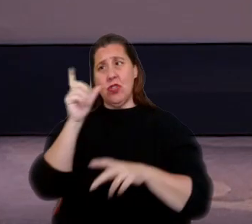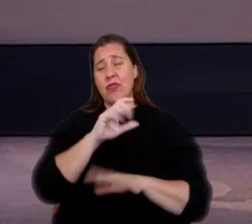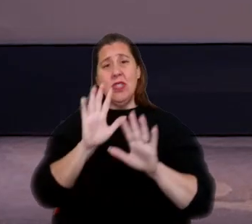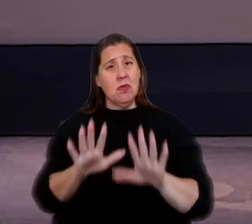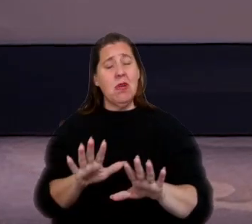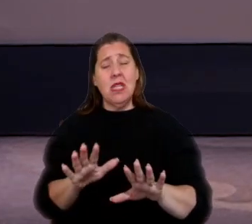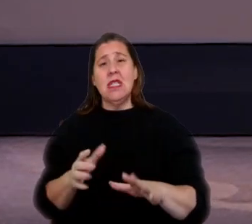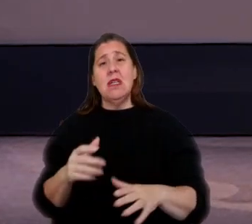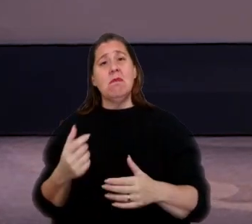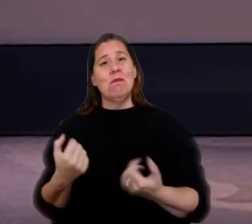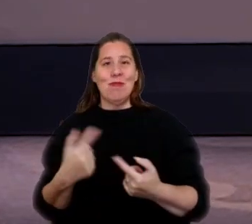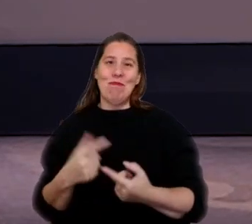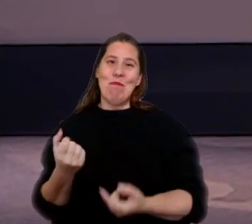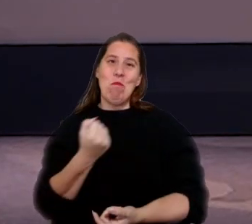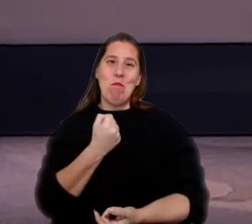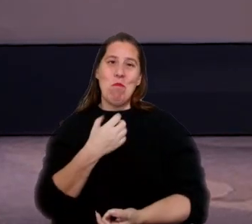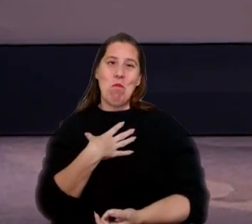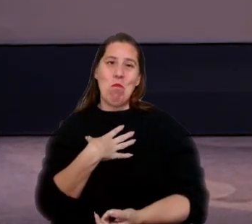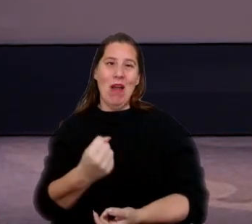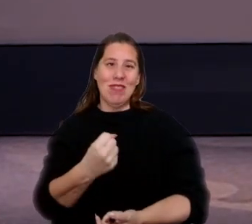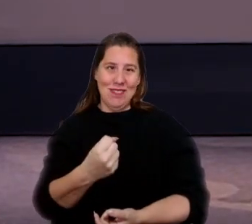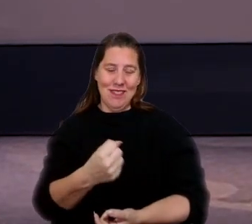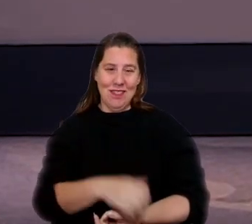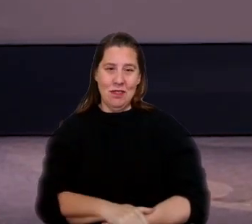tabus, mas não deveriam ser, porque é isso, mata.